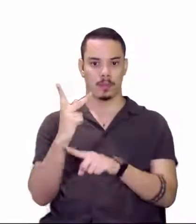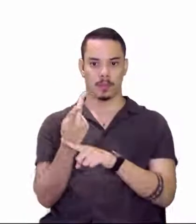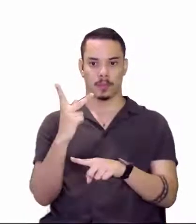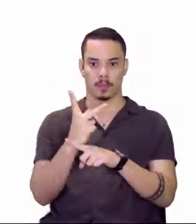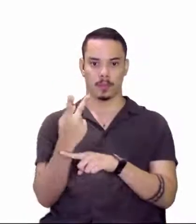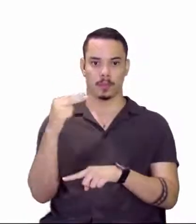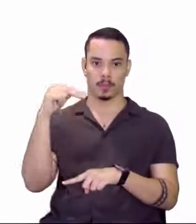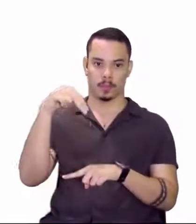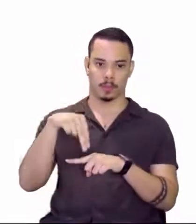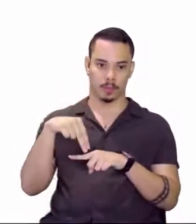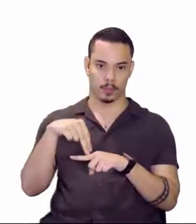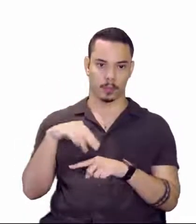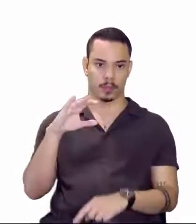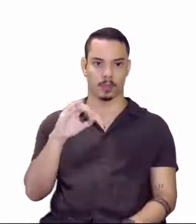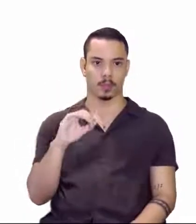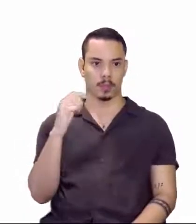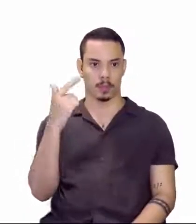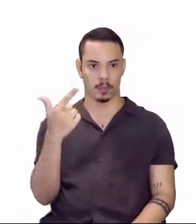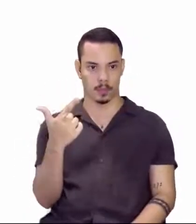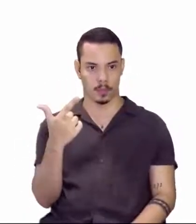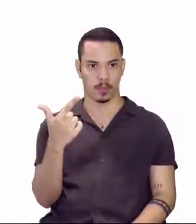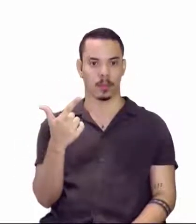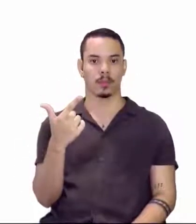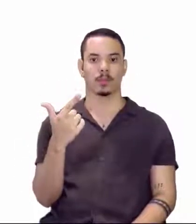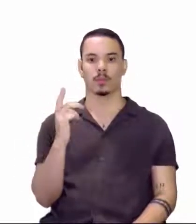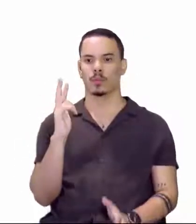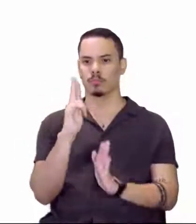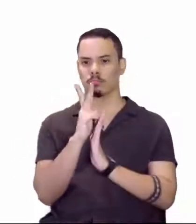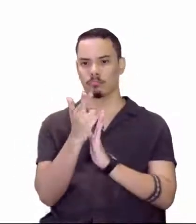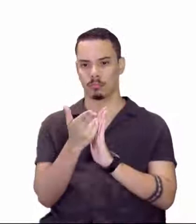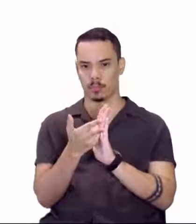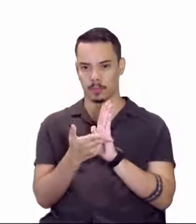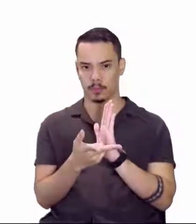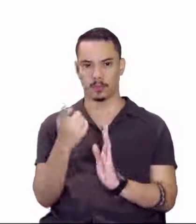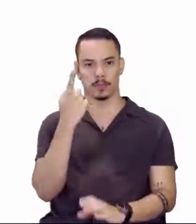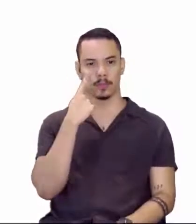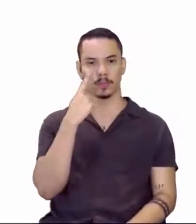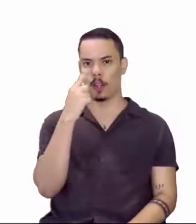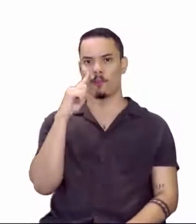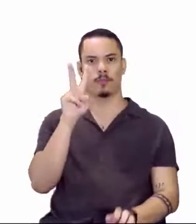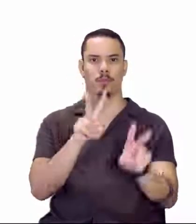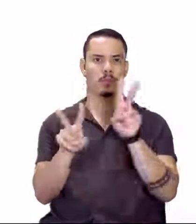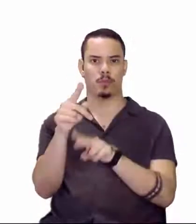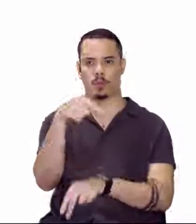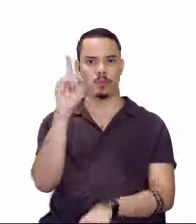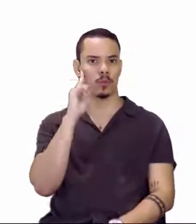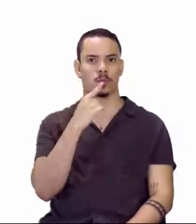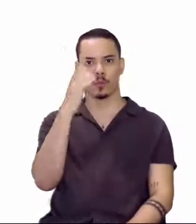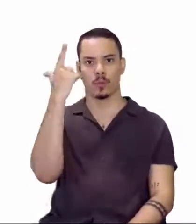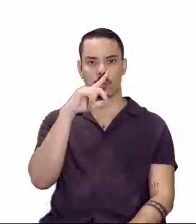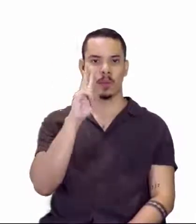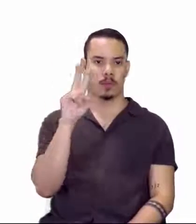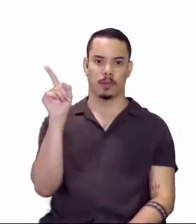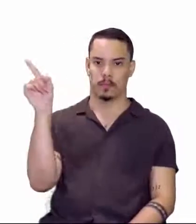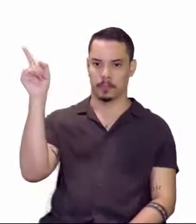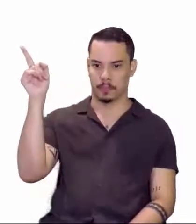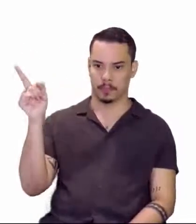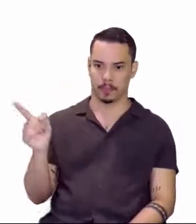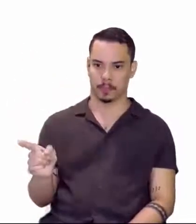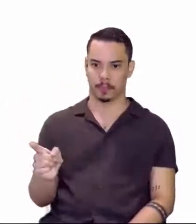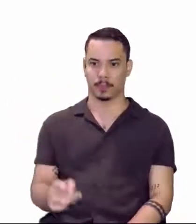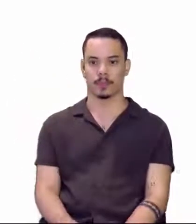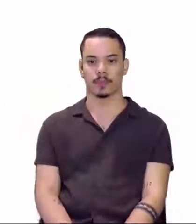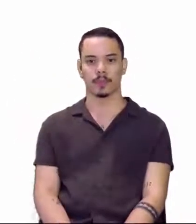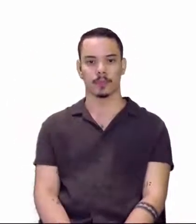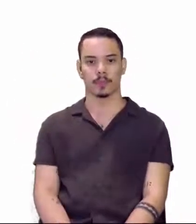nitrogênio, oxigênio, flúor, cloro e os gases nobres. Líquidos, todos os azuis que estão aqui,